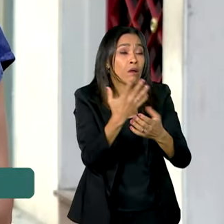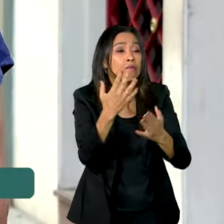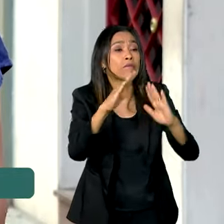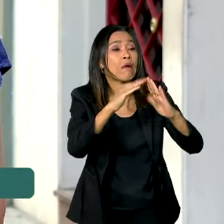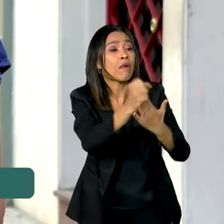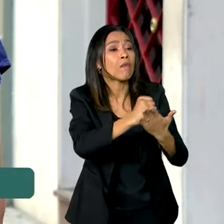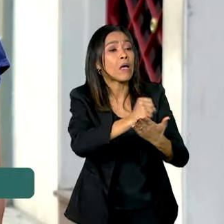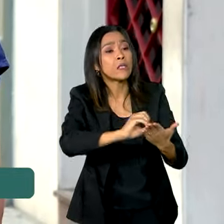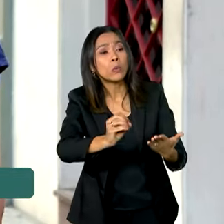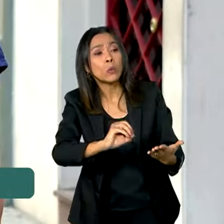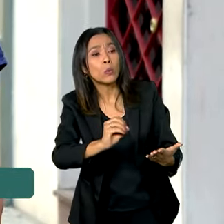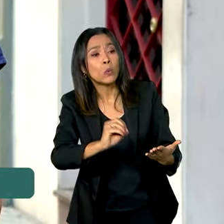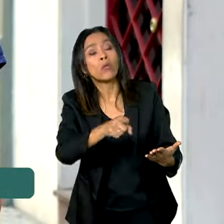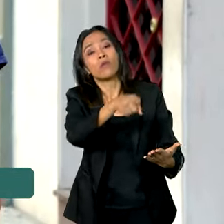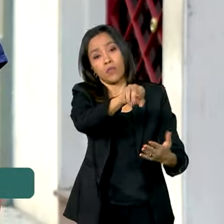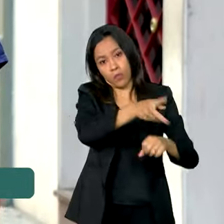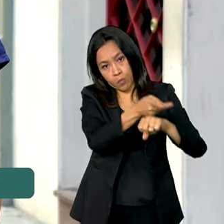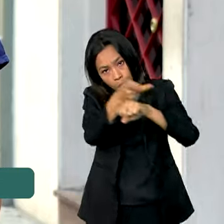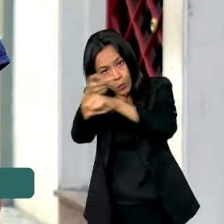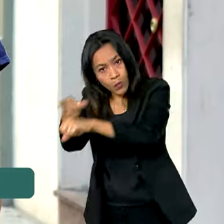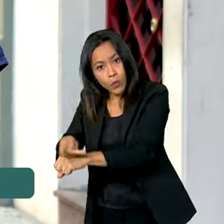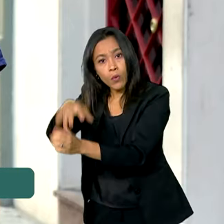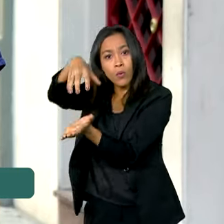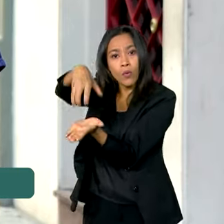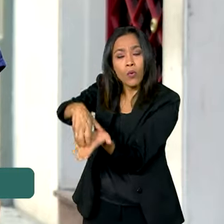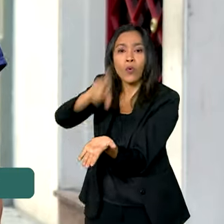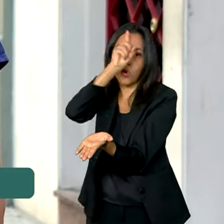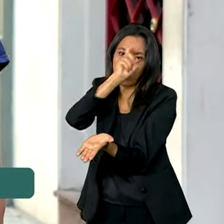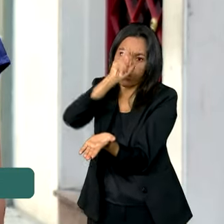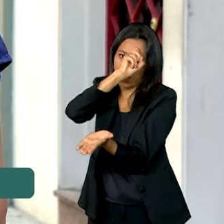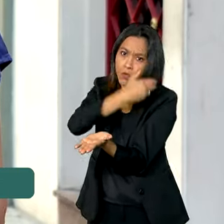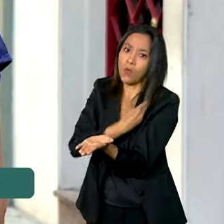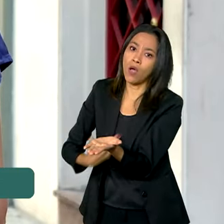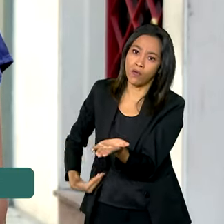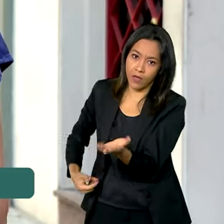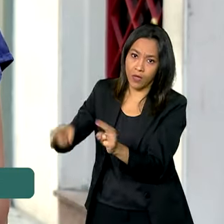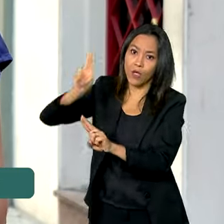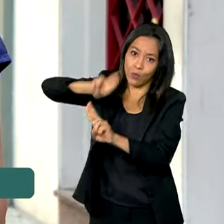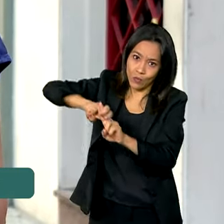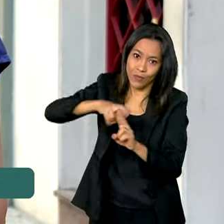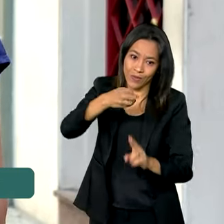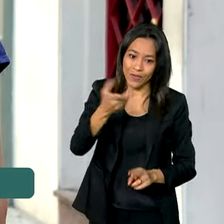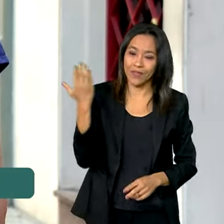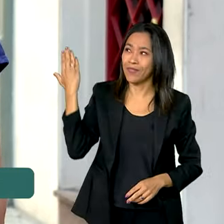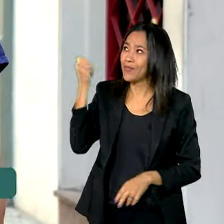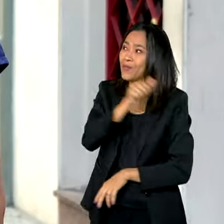farmácias, deve se dirigir até uma unidade básica de saúde. Do Rio de Janeiro, Alessandra Lago.